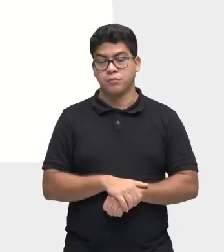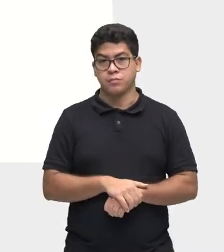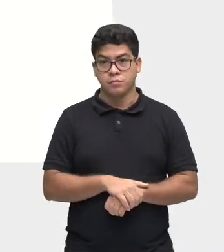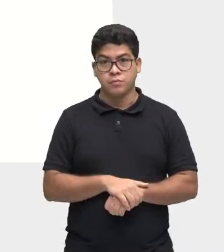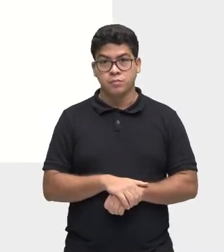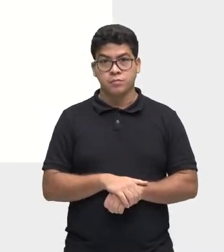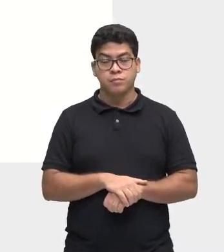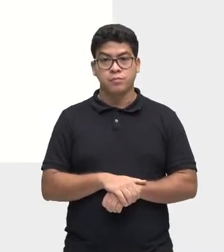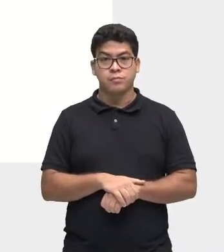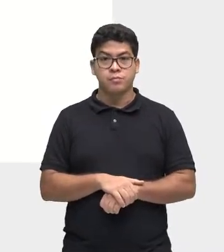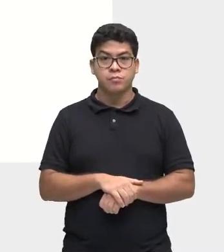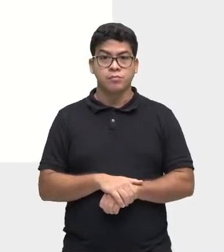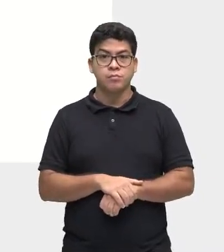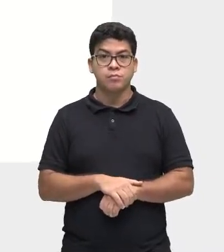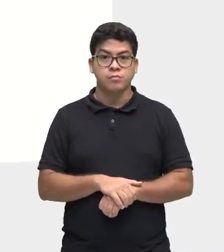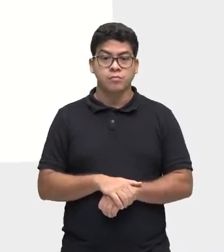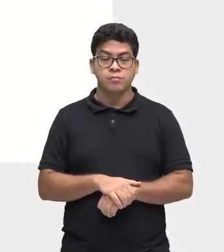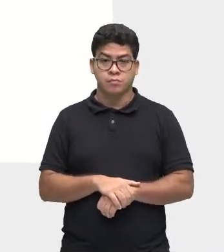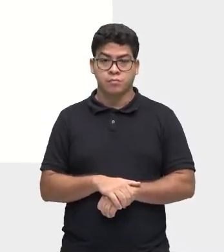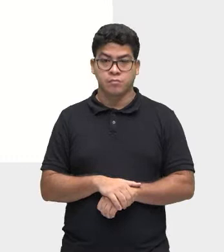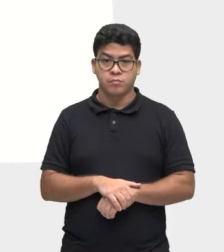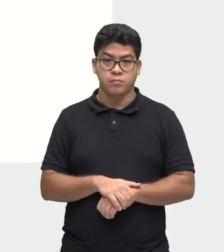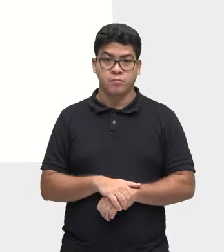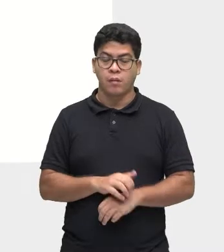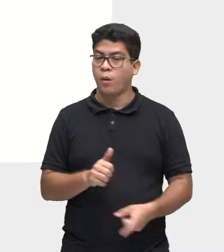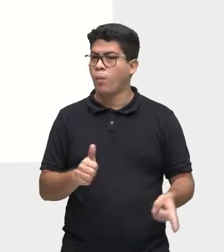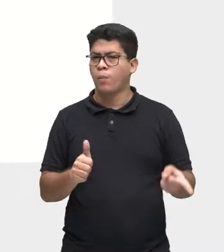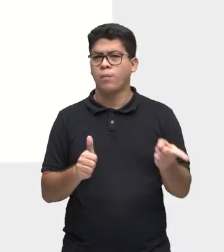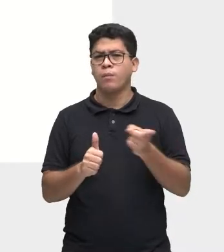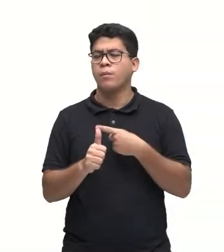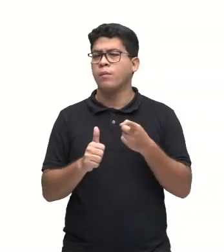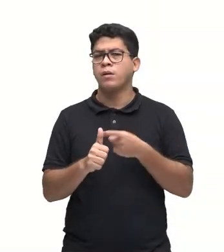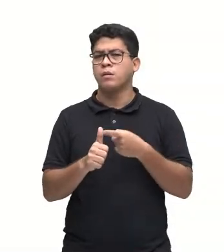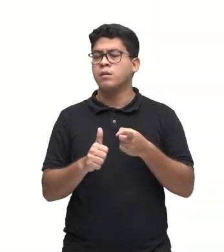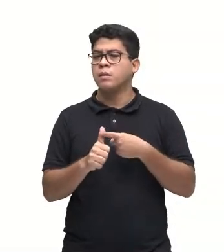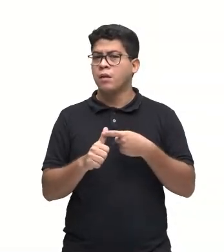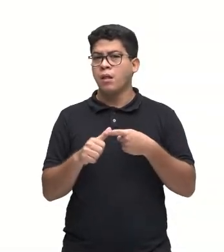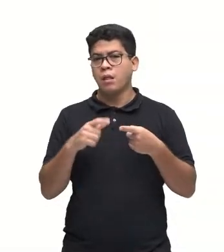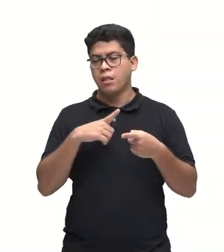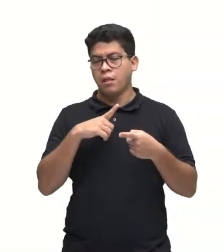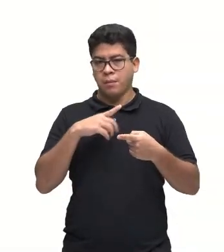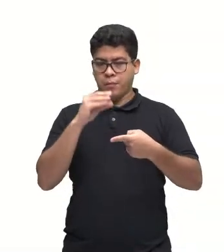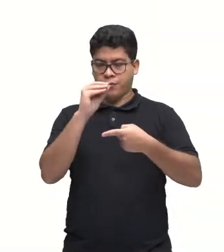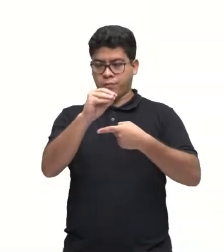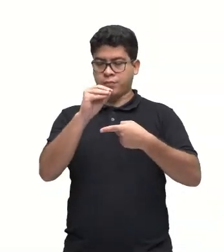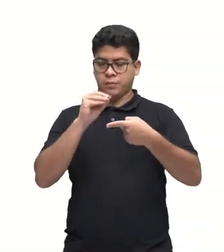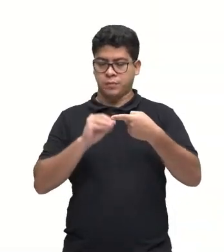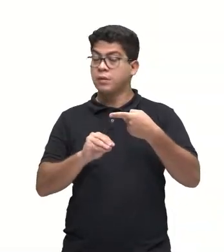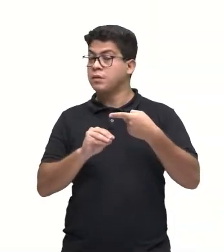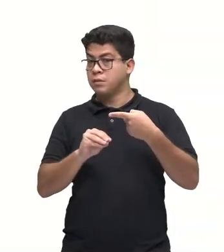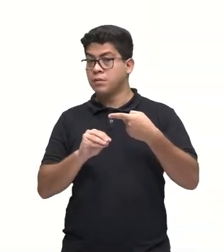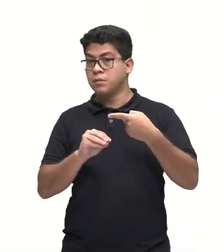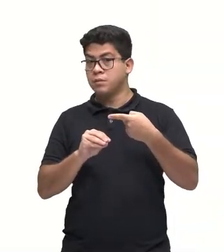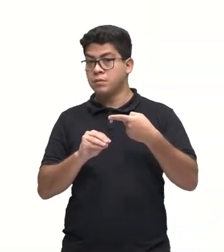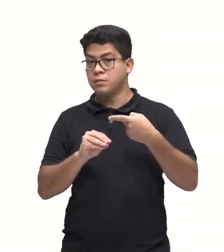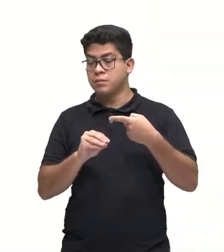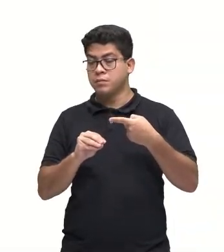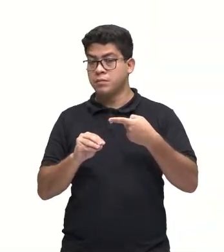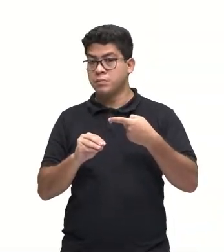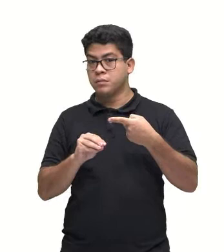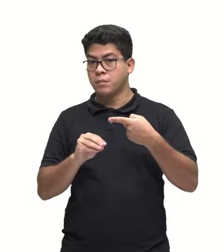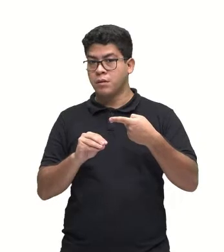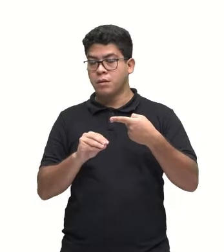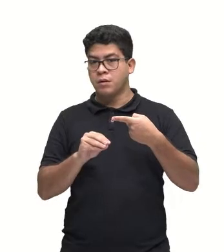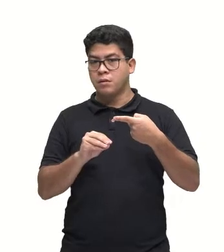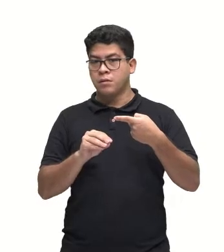na primeira parte do cálculo, a gente vai ter a fração que corresponde à incógnita, que é essa aqui, ó.